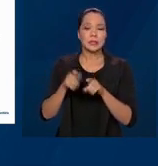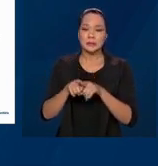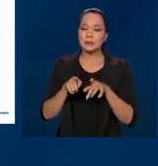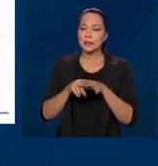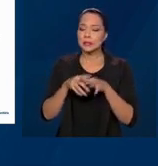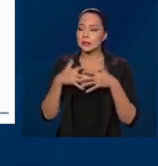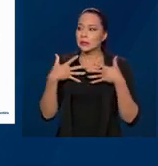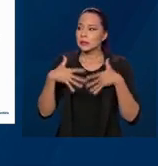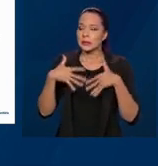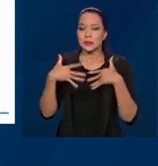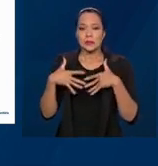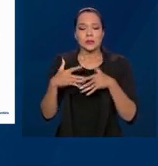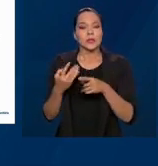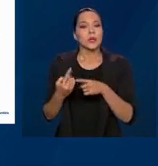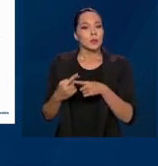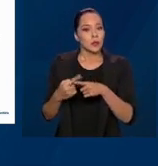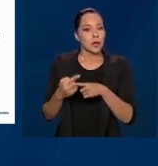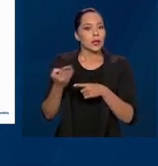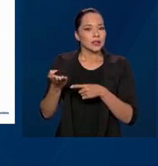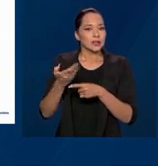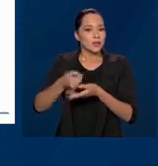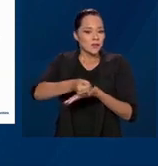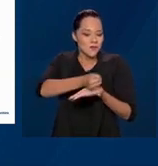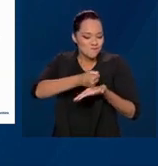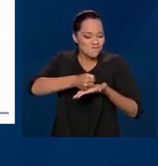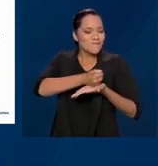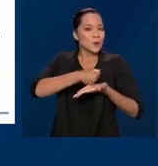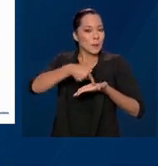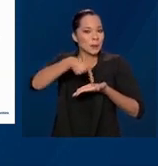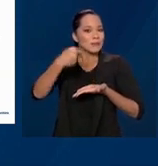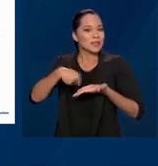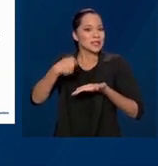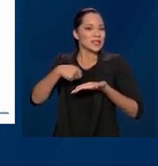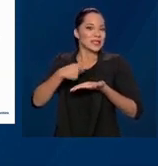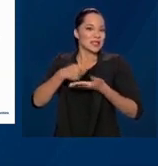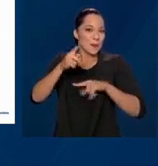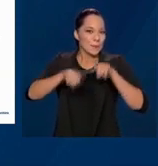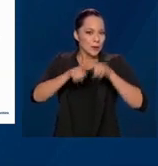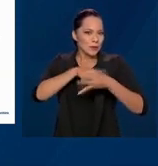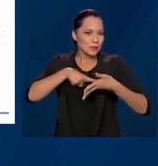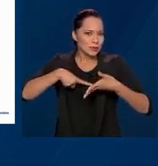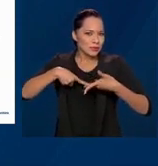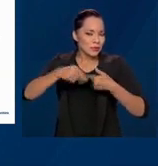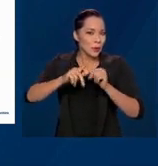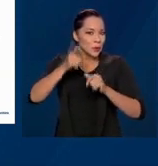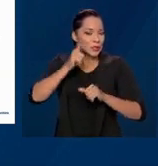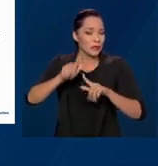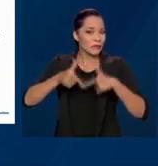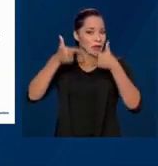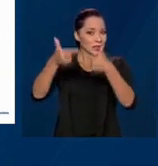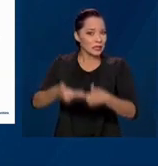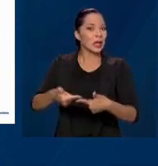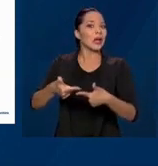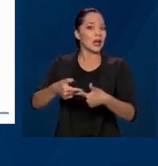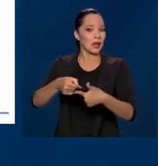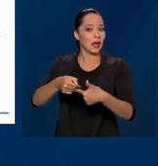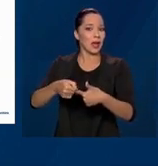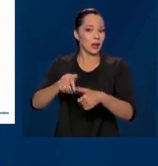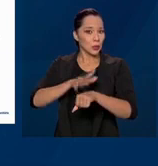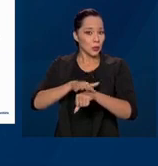tensão por conta dos insumos necessários para o enfrentamento da doença. Então, por isso que a Gerência Geral de